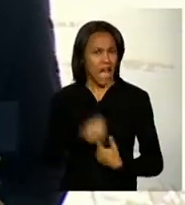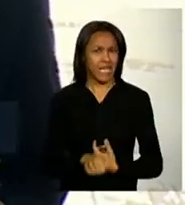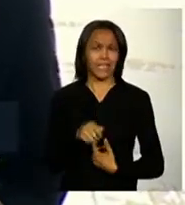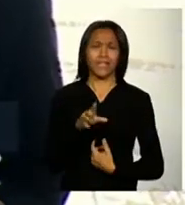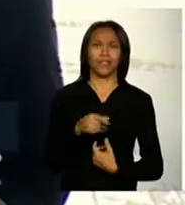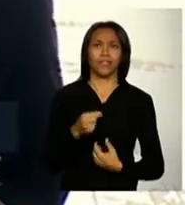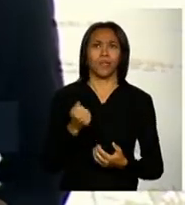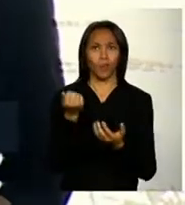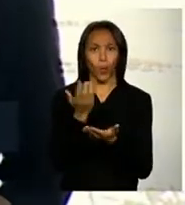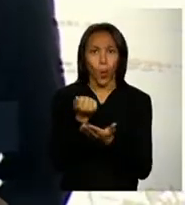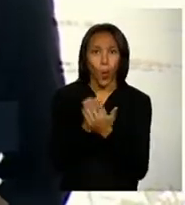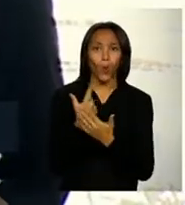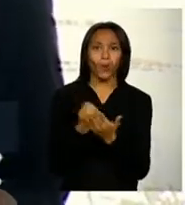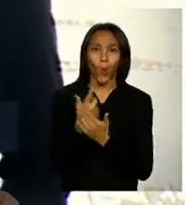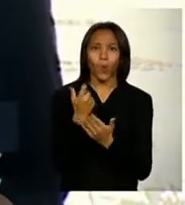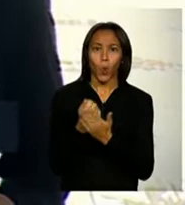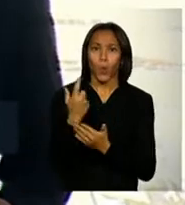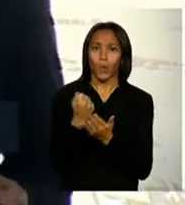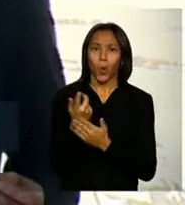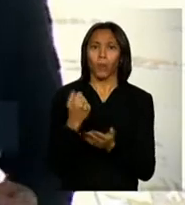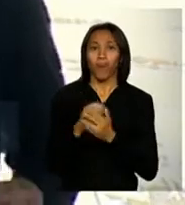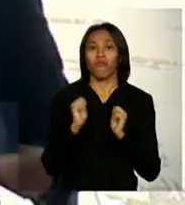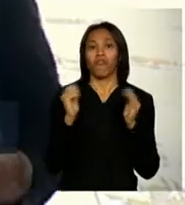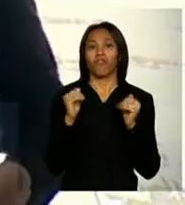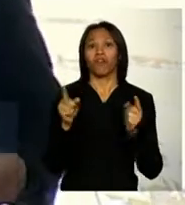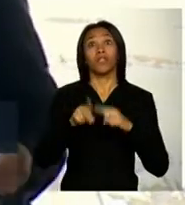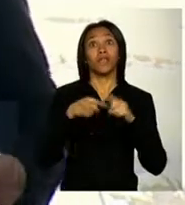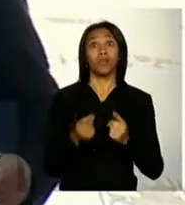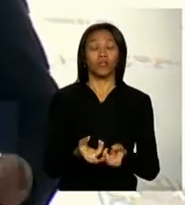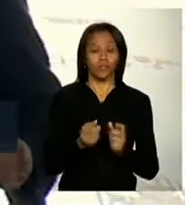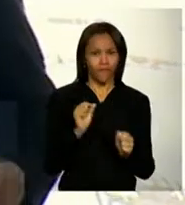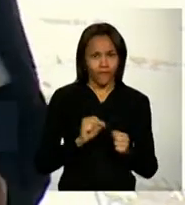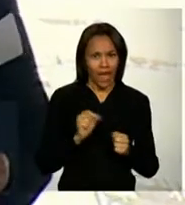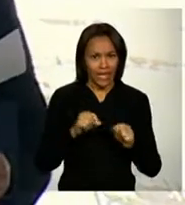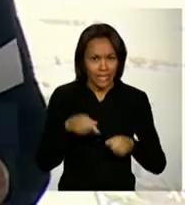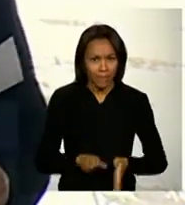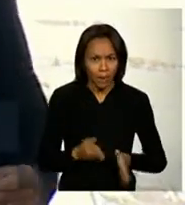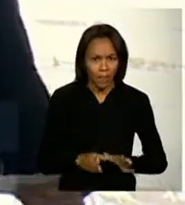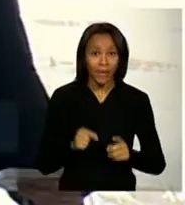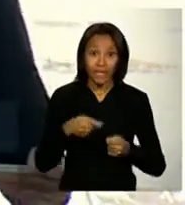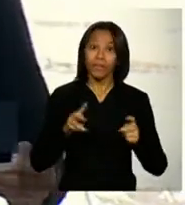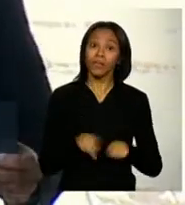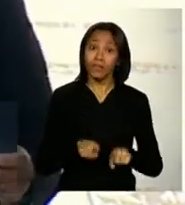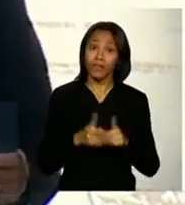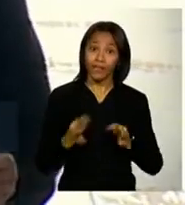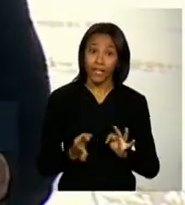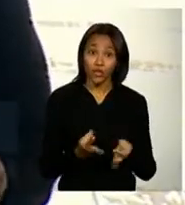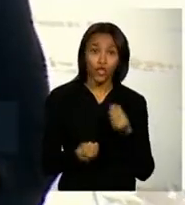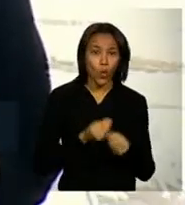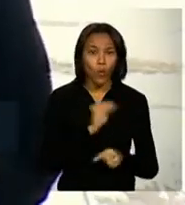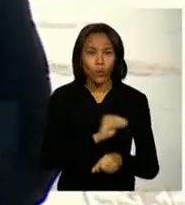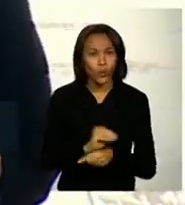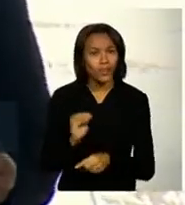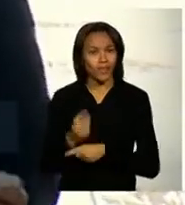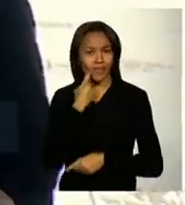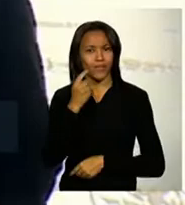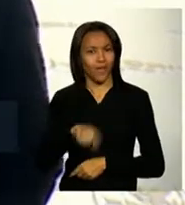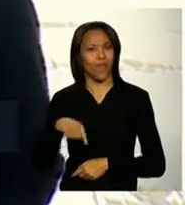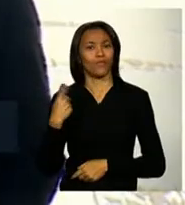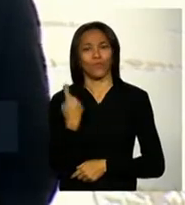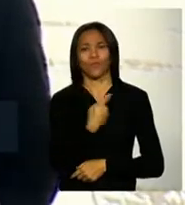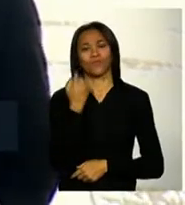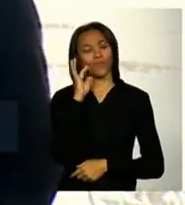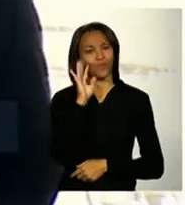Importadora de peixe para ser exportadora de peixes de tecnologia para criação de peixe esse é o nosso sonho